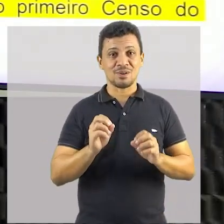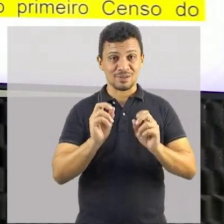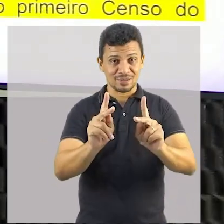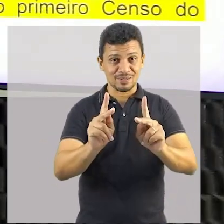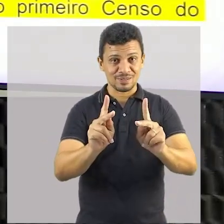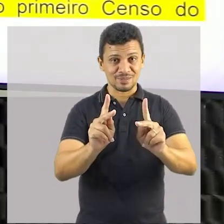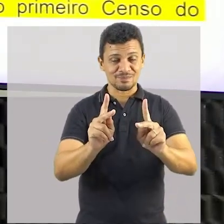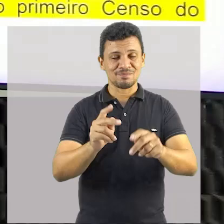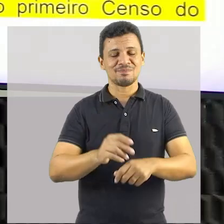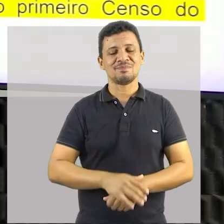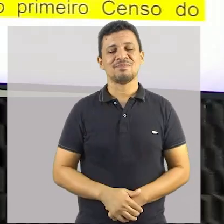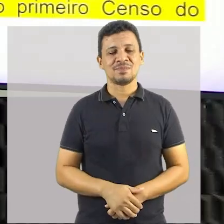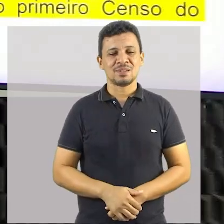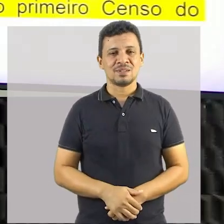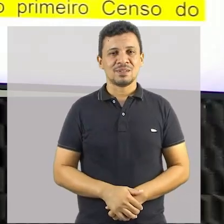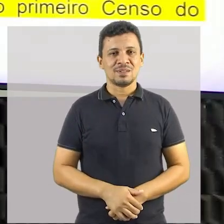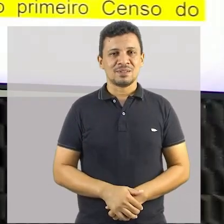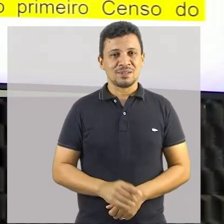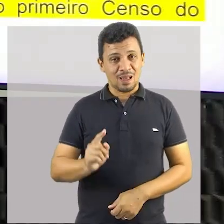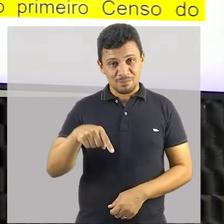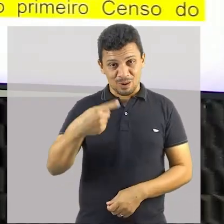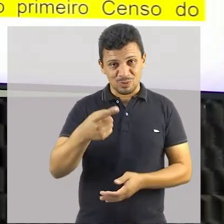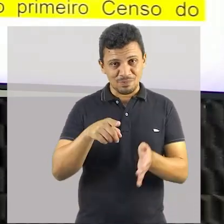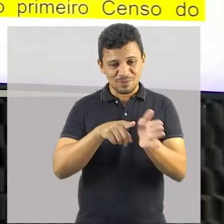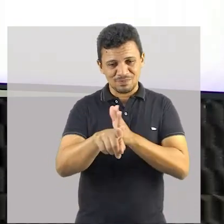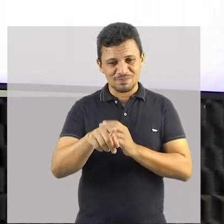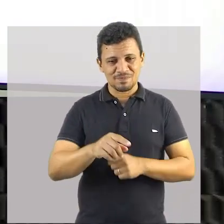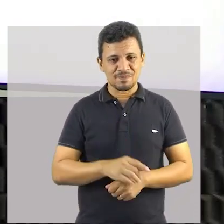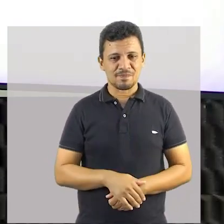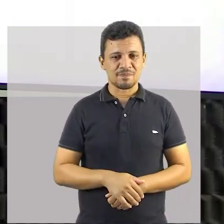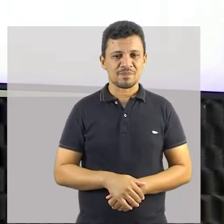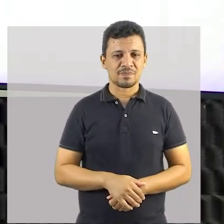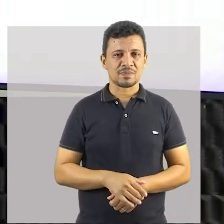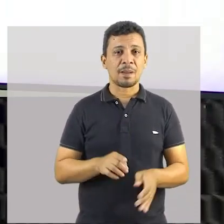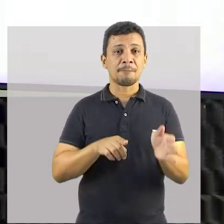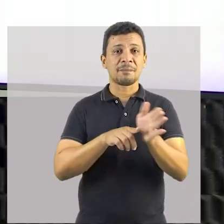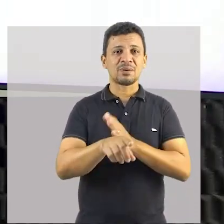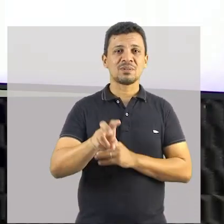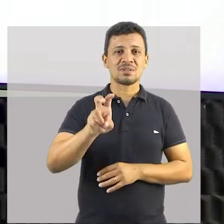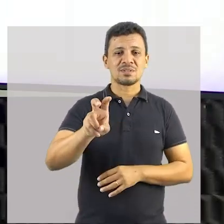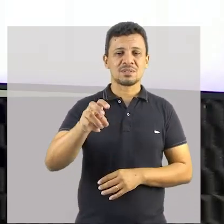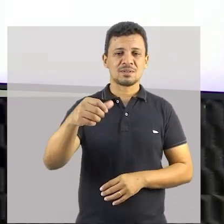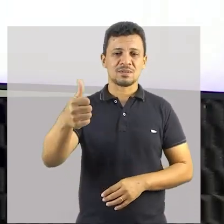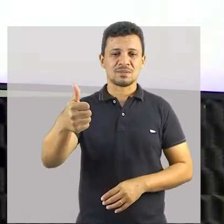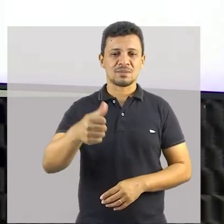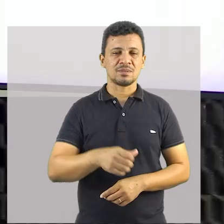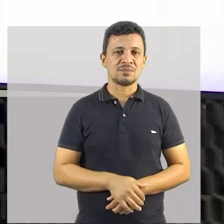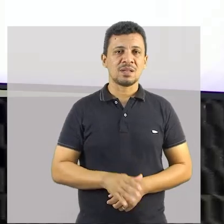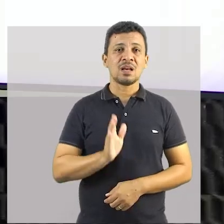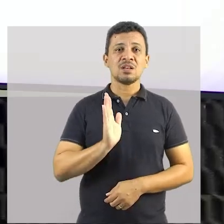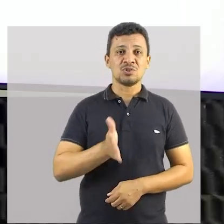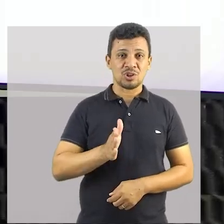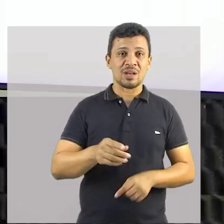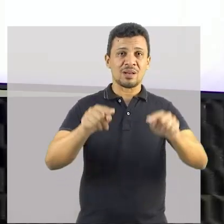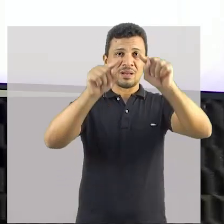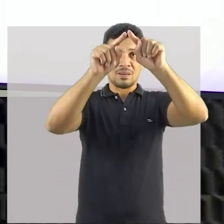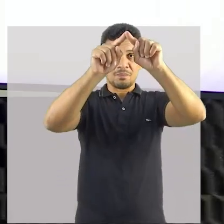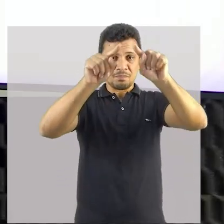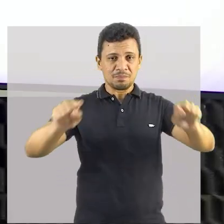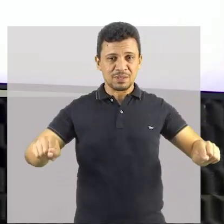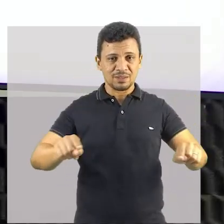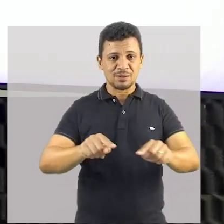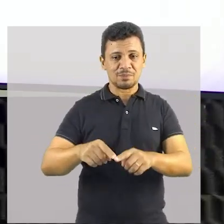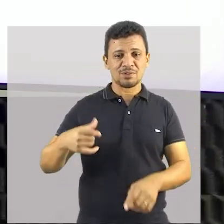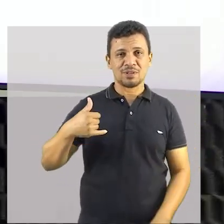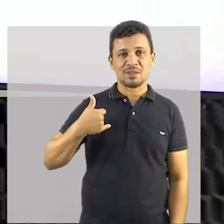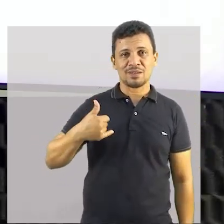Perfeito? Tudo bem até aí? Então vamos para a próxima. Questão 51, olha só, falamos de pirâmide etária, tá aqui